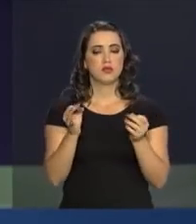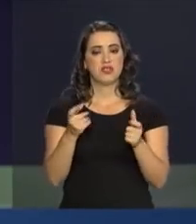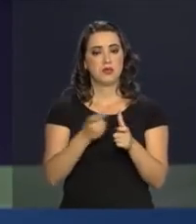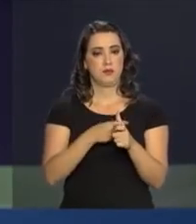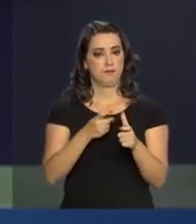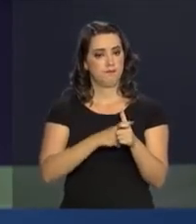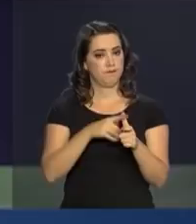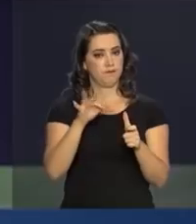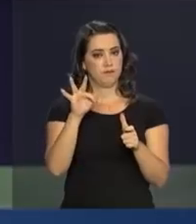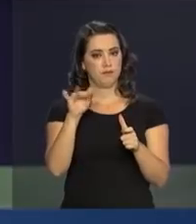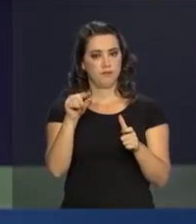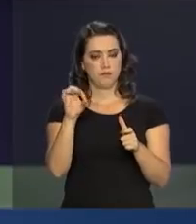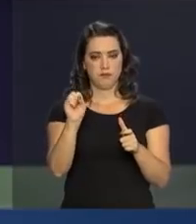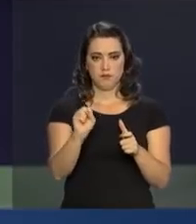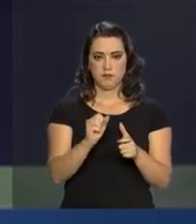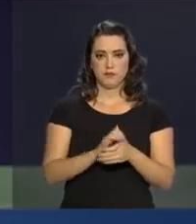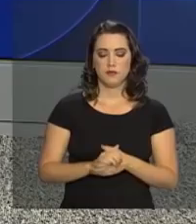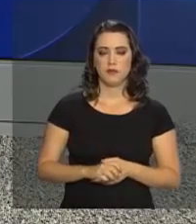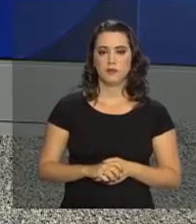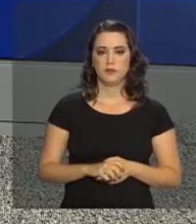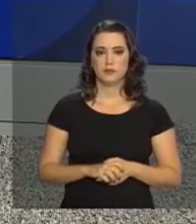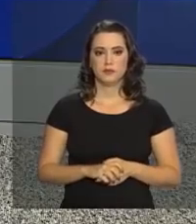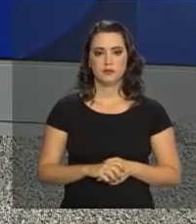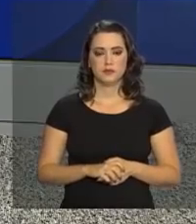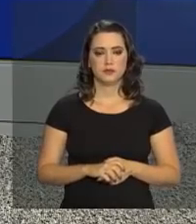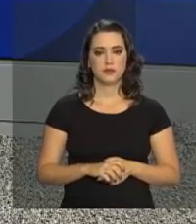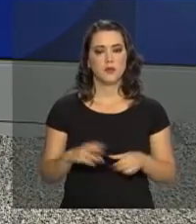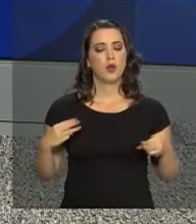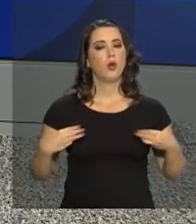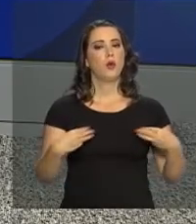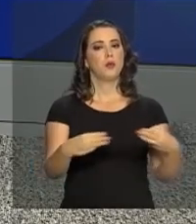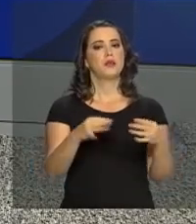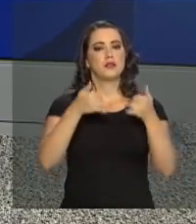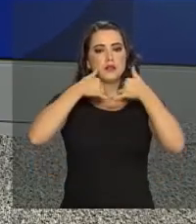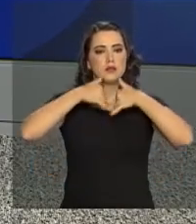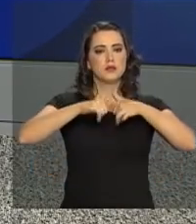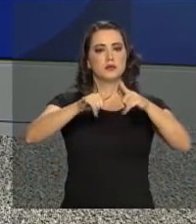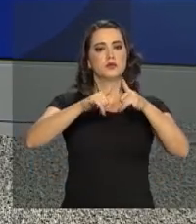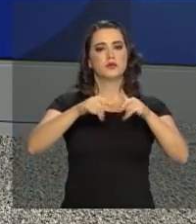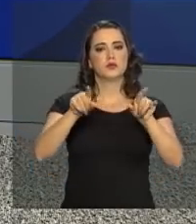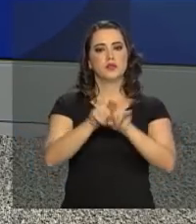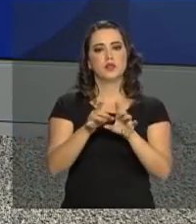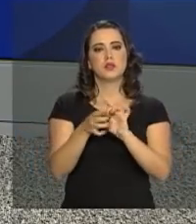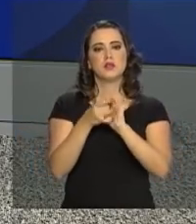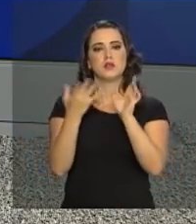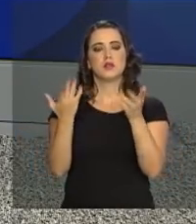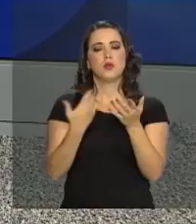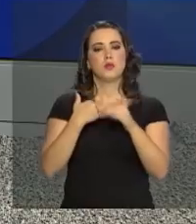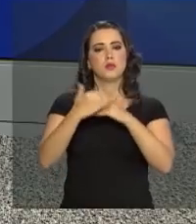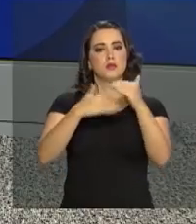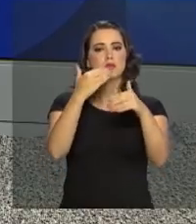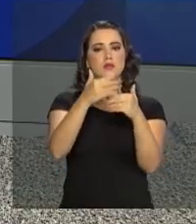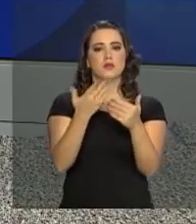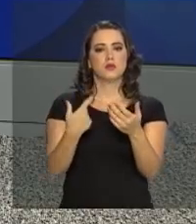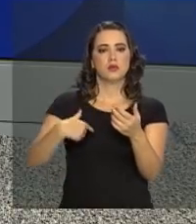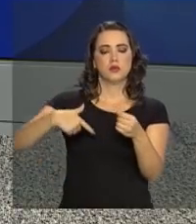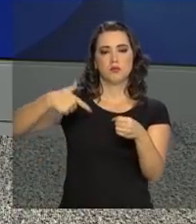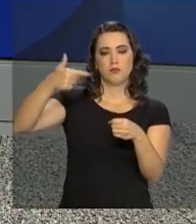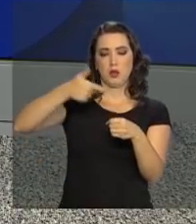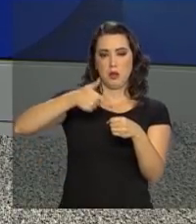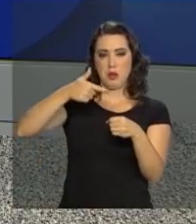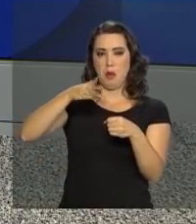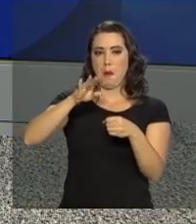dos débitos do FGTS. O Ministério de Minas e Energia autorizou o aumento na mistura